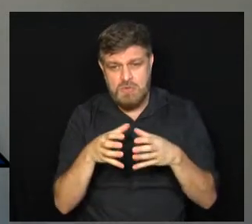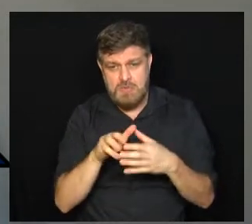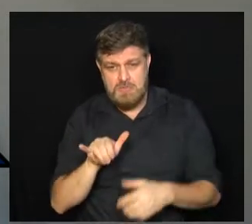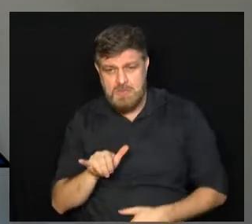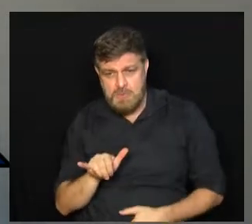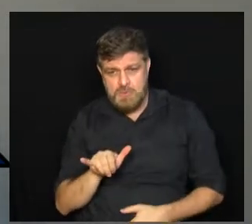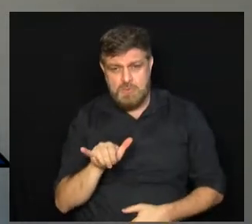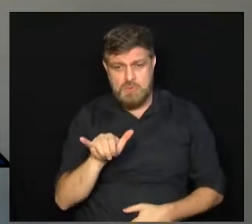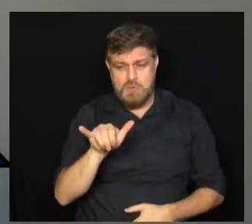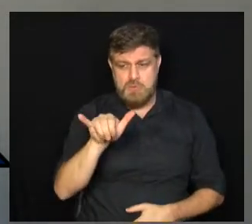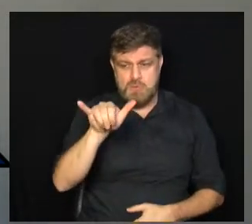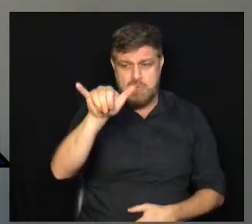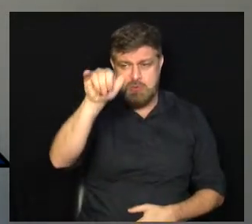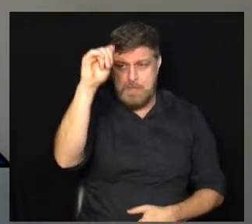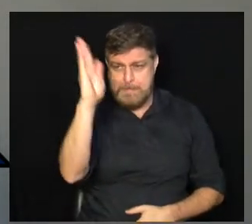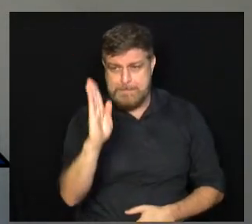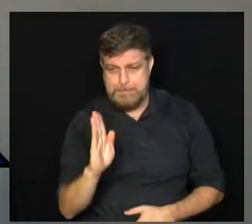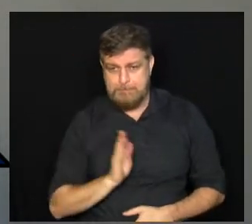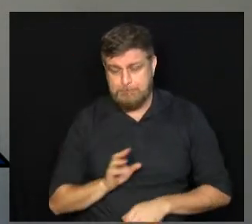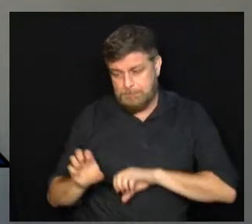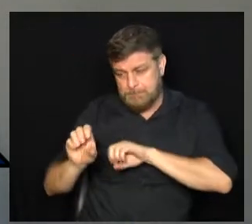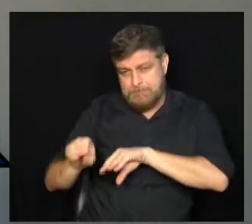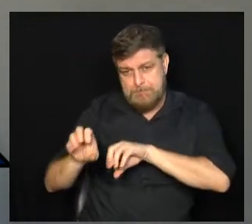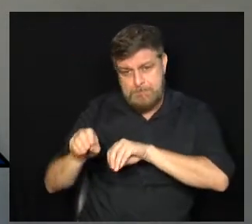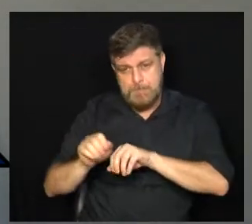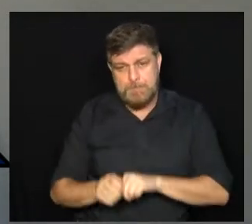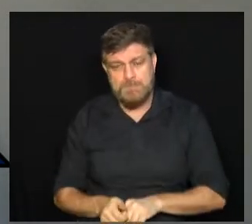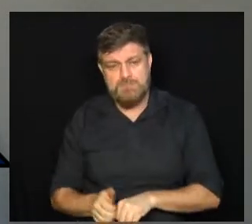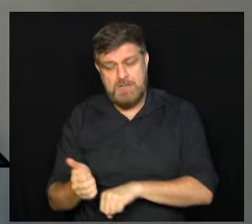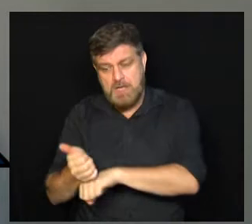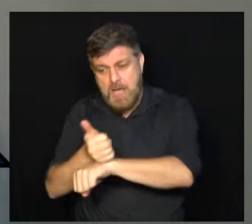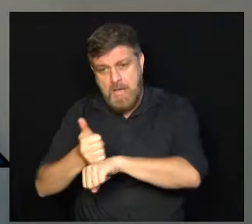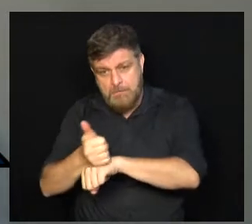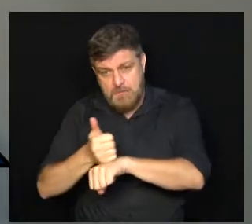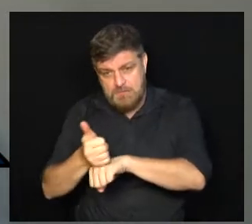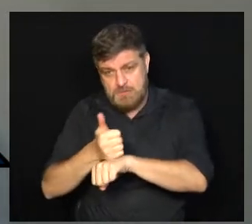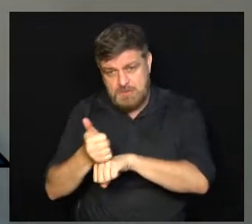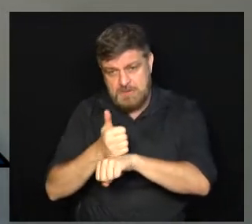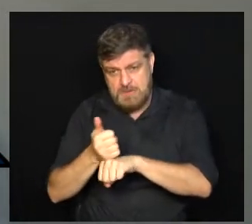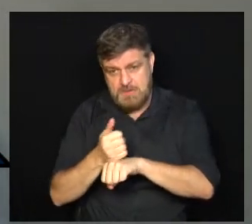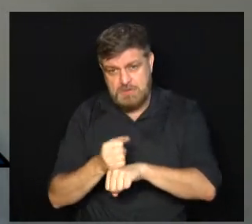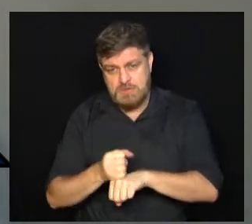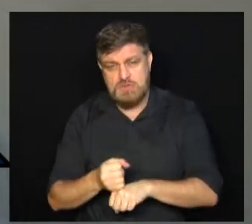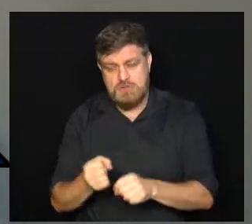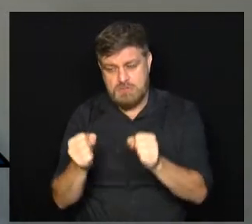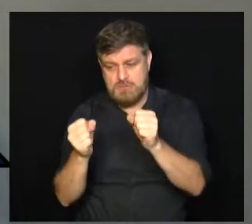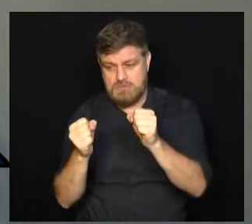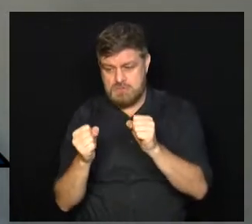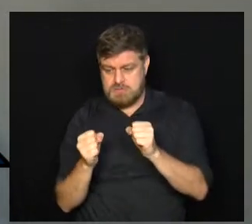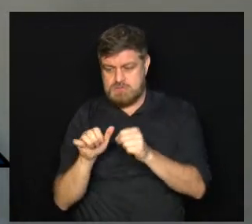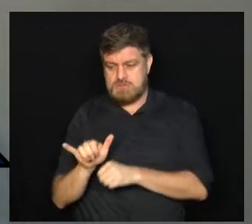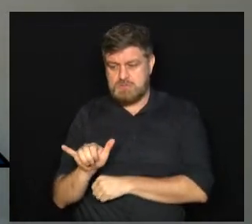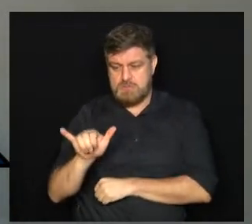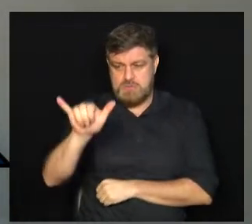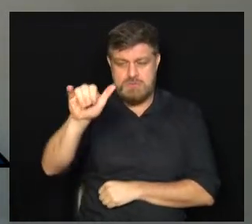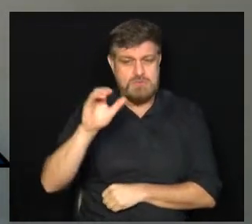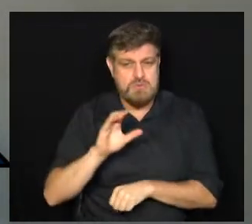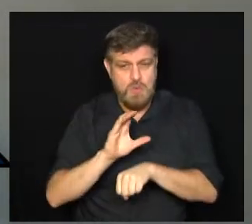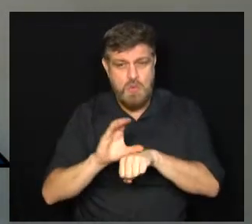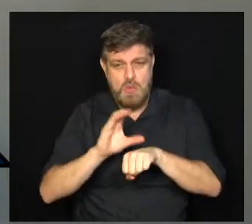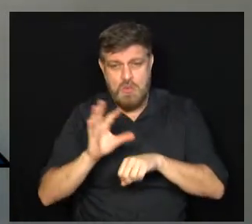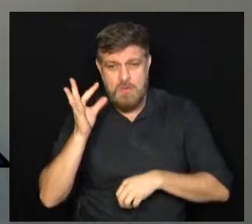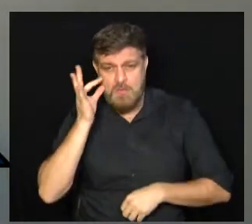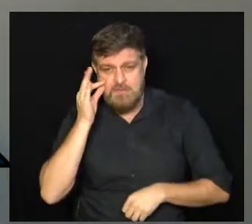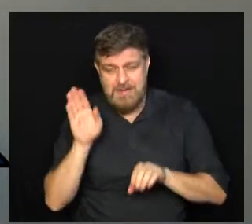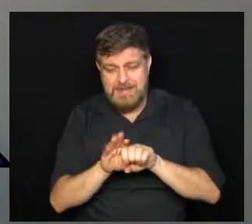20 anos na formação de pilotos, comissários de voo e mecânicos de aeronaves, desenvolvendo cursos presenciais e